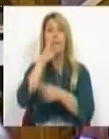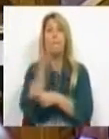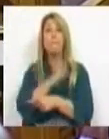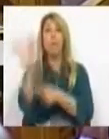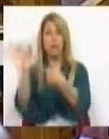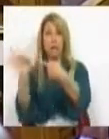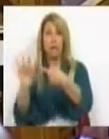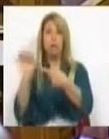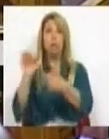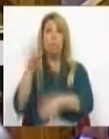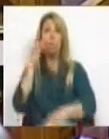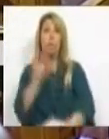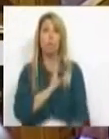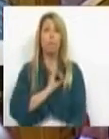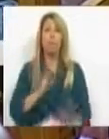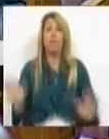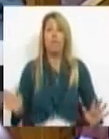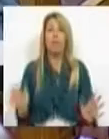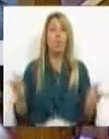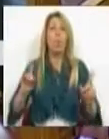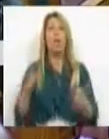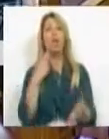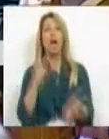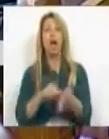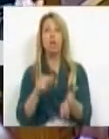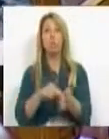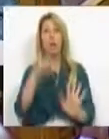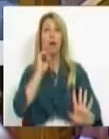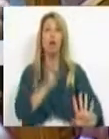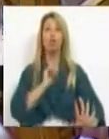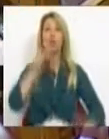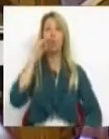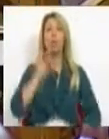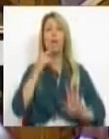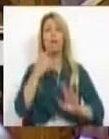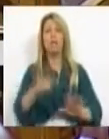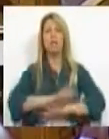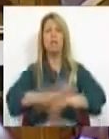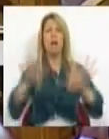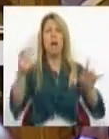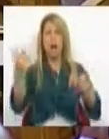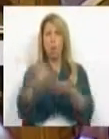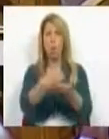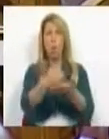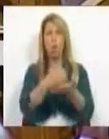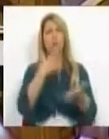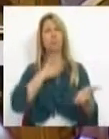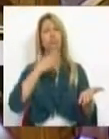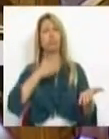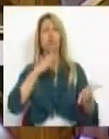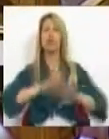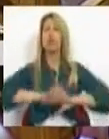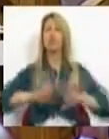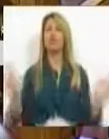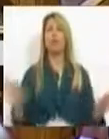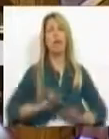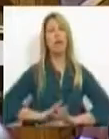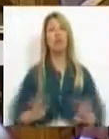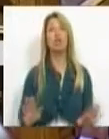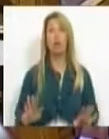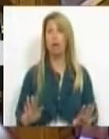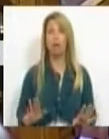privada. Não vamos ficar à espera que os banqueiros digam já temos que chegar. Nunca ninguém viu um banqueiro dizer já temos que chegar, porque a sua